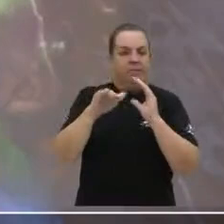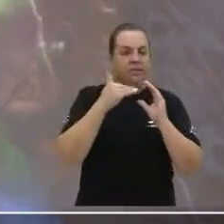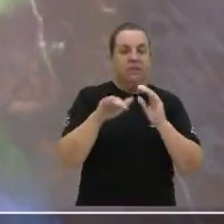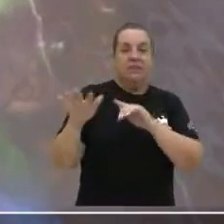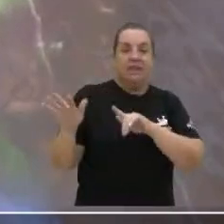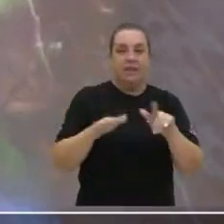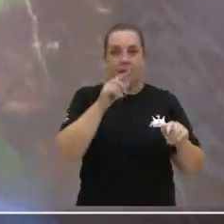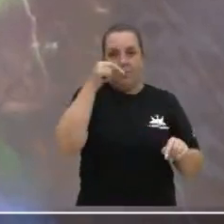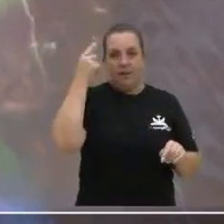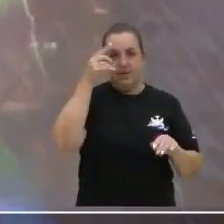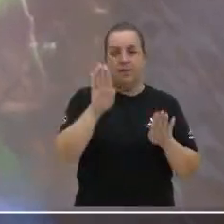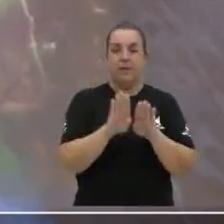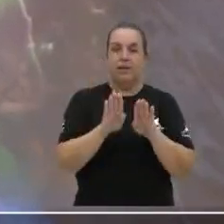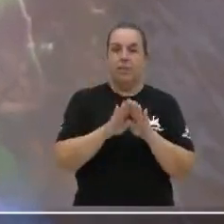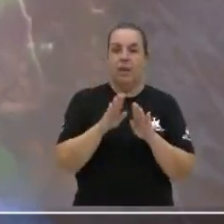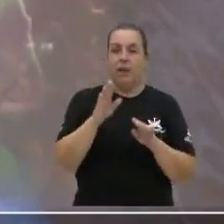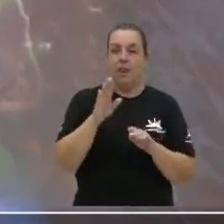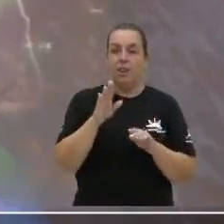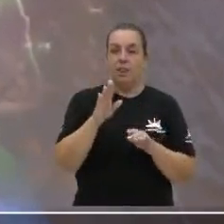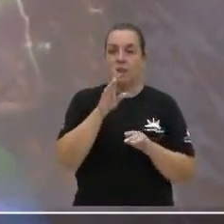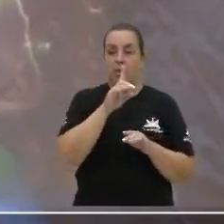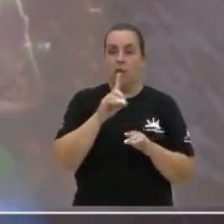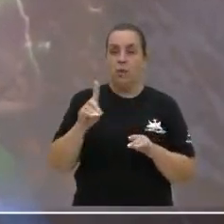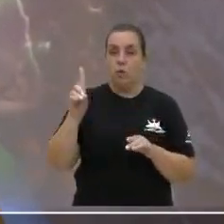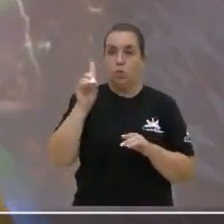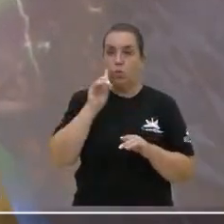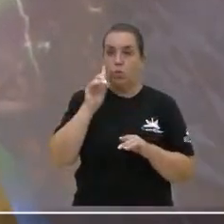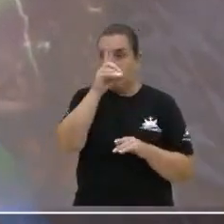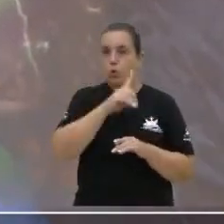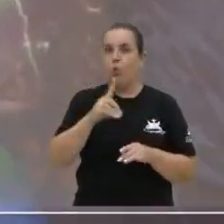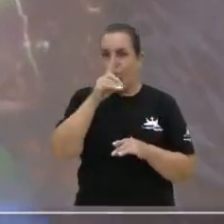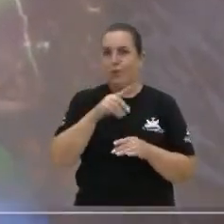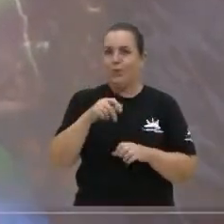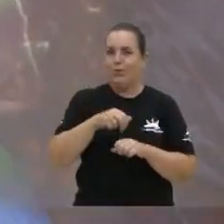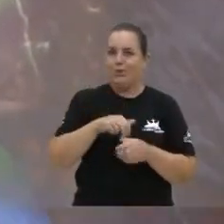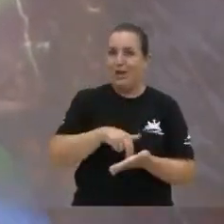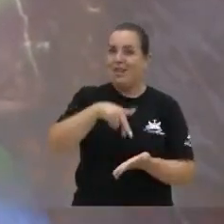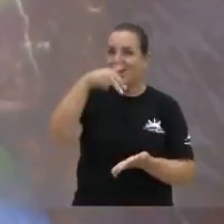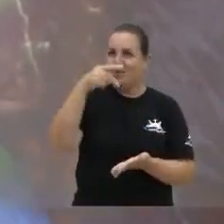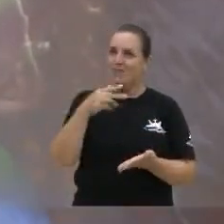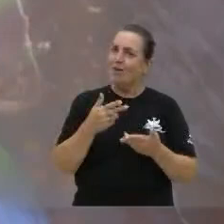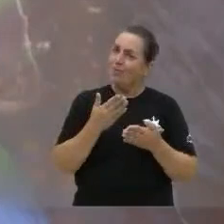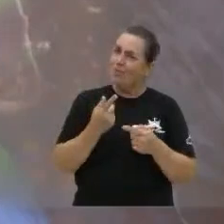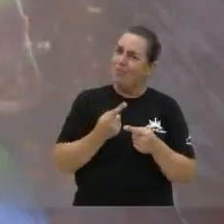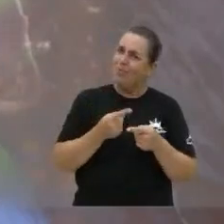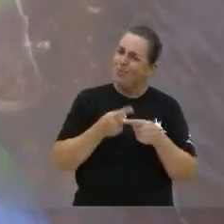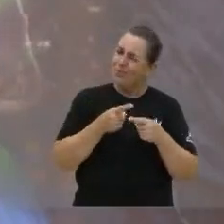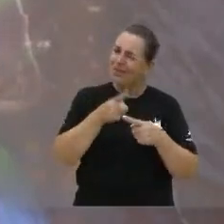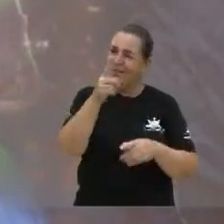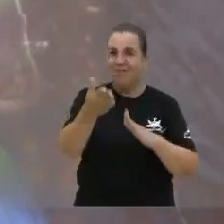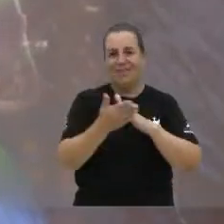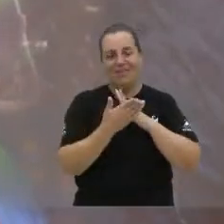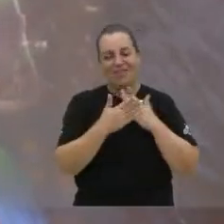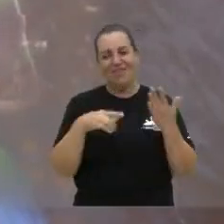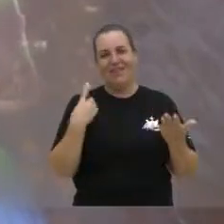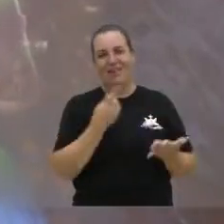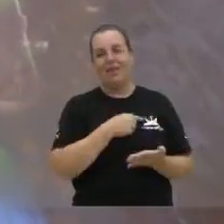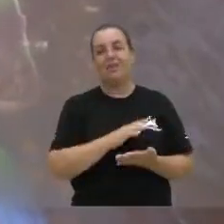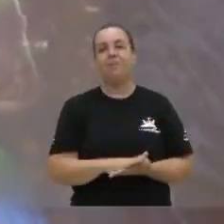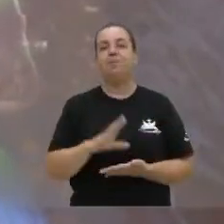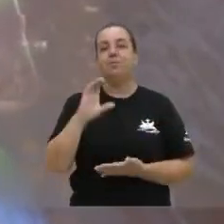Santa e esse domingo de Páscoa, graças a vocês. Claudete Maria Oligari,